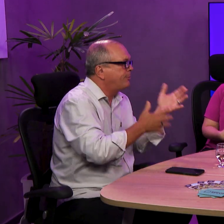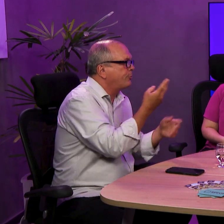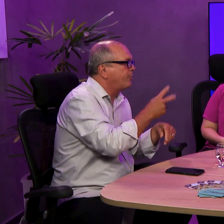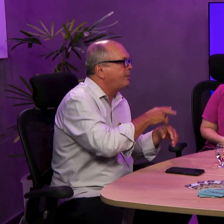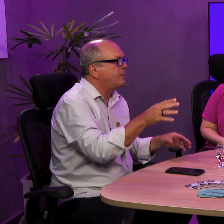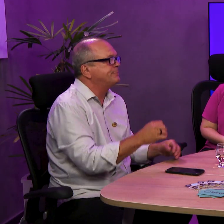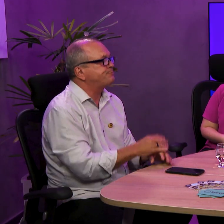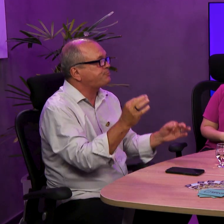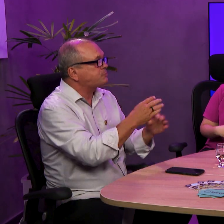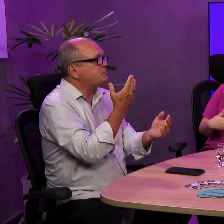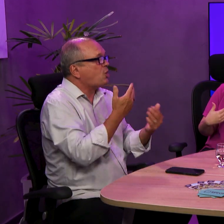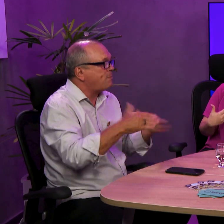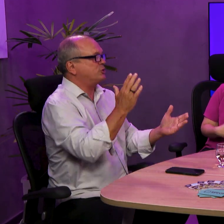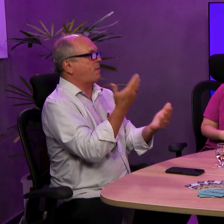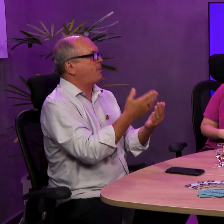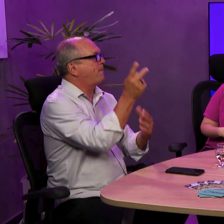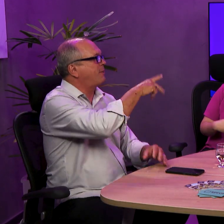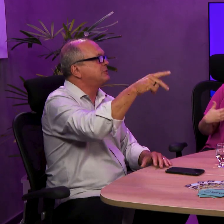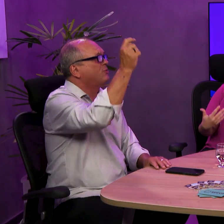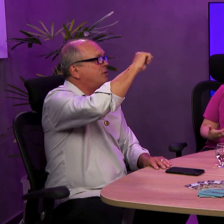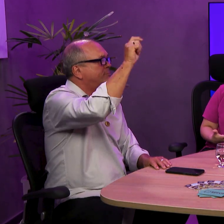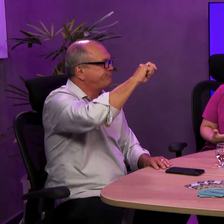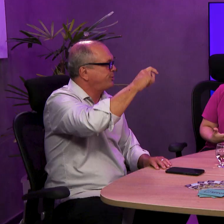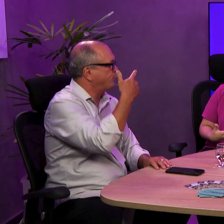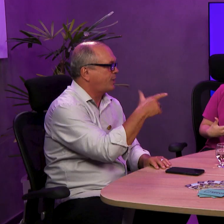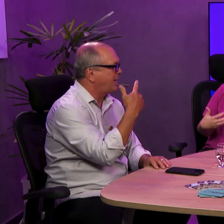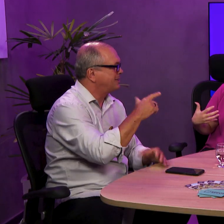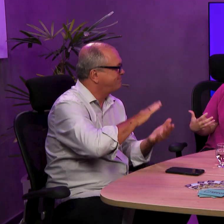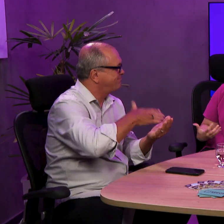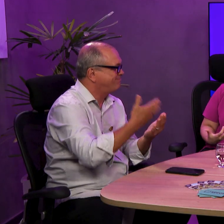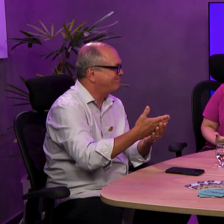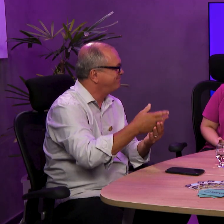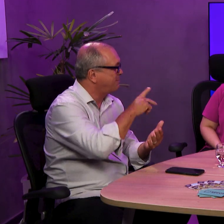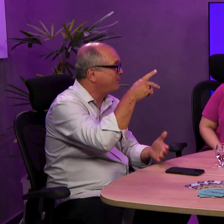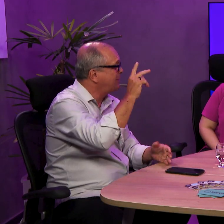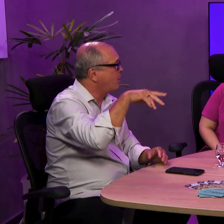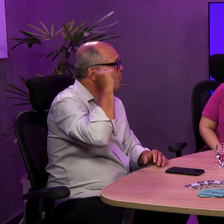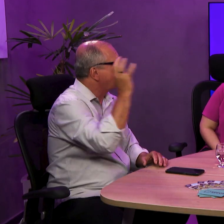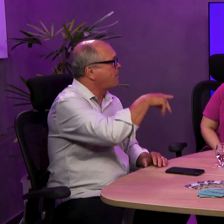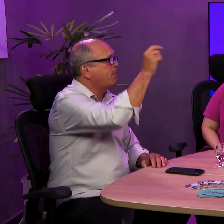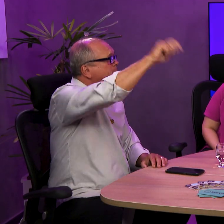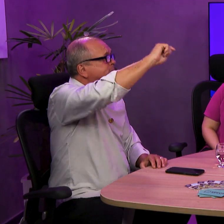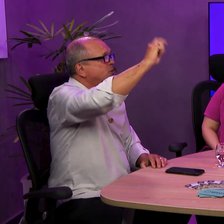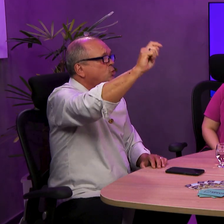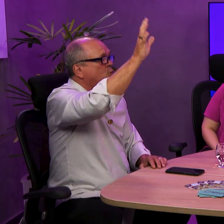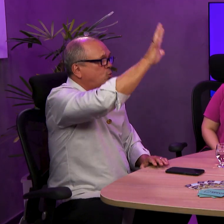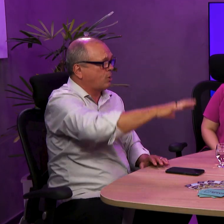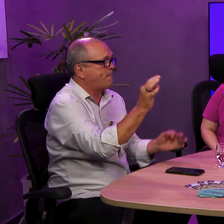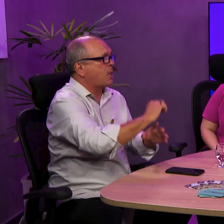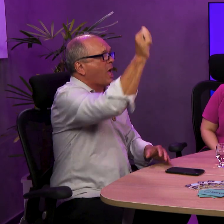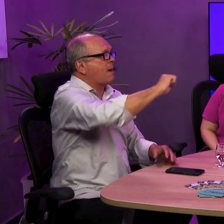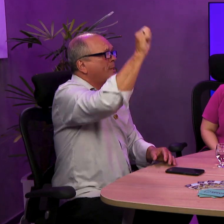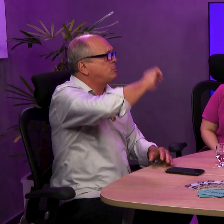mas nessa escola, a gente era obrigado a fazer fono, né? Tinha esse suporte. E a maioria